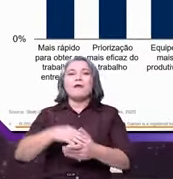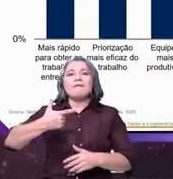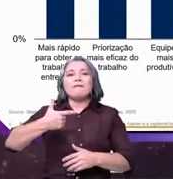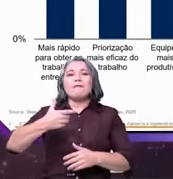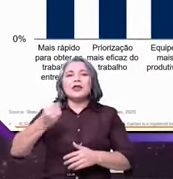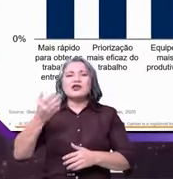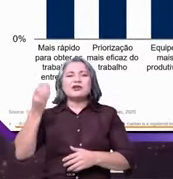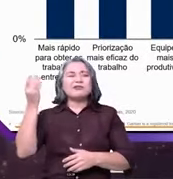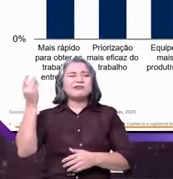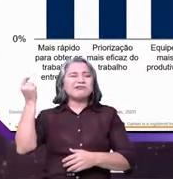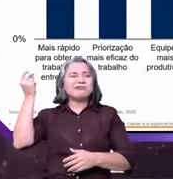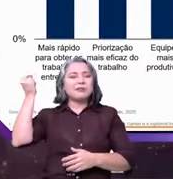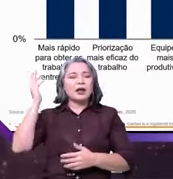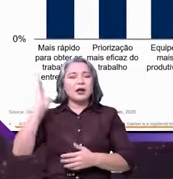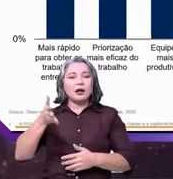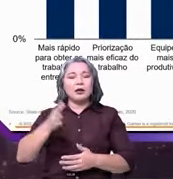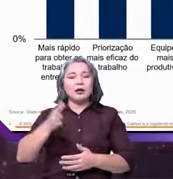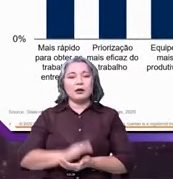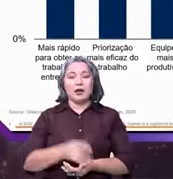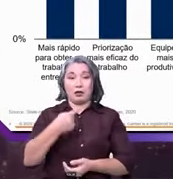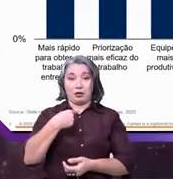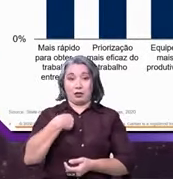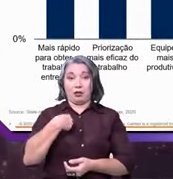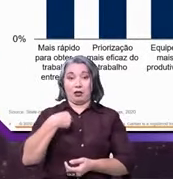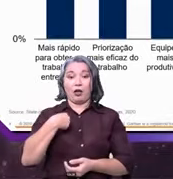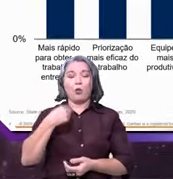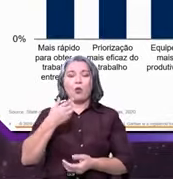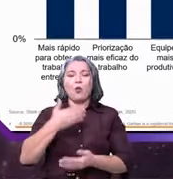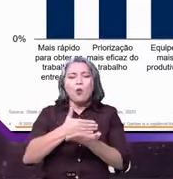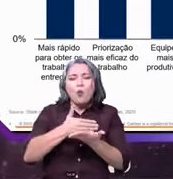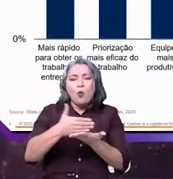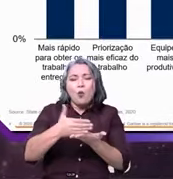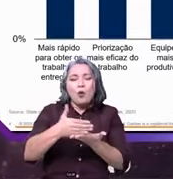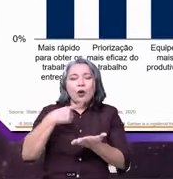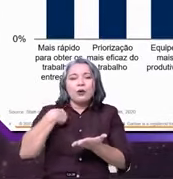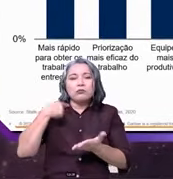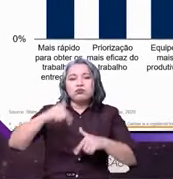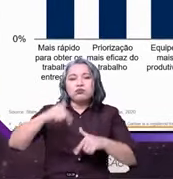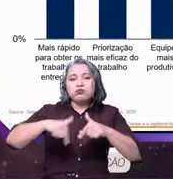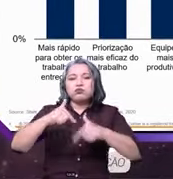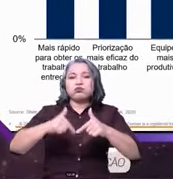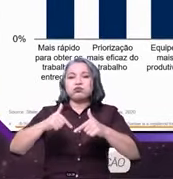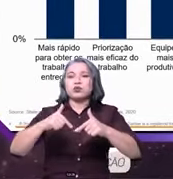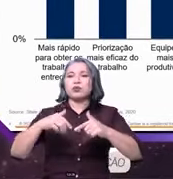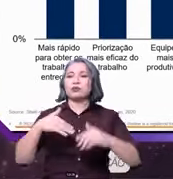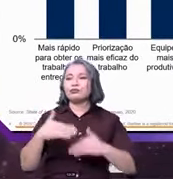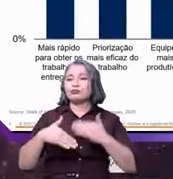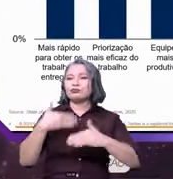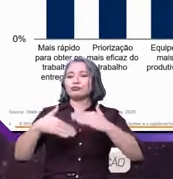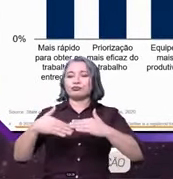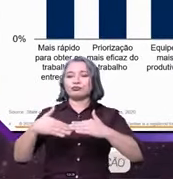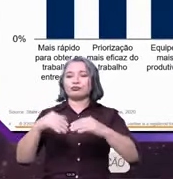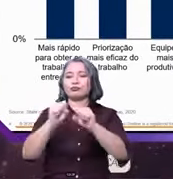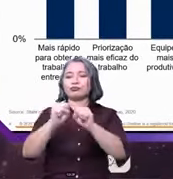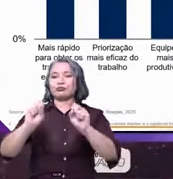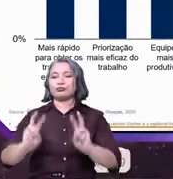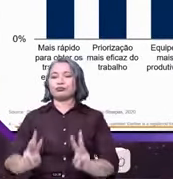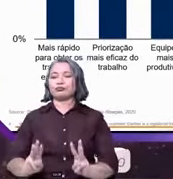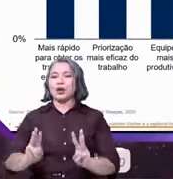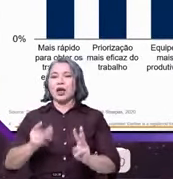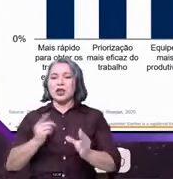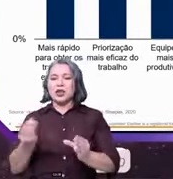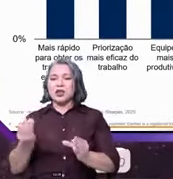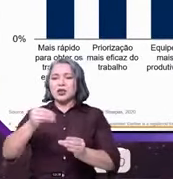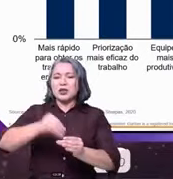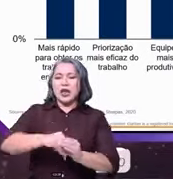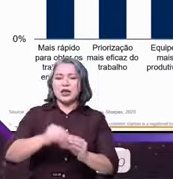anos atrás, eu embarquei numa jornada sobre melhoria de entrega de software. E dentro desse foco de melhoria